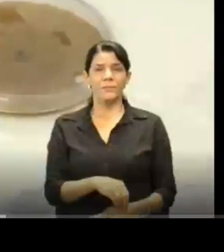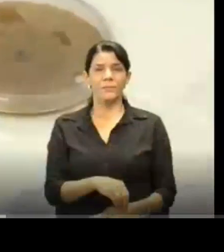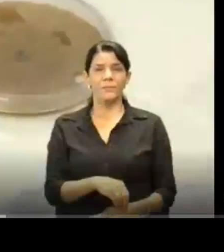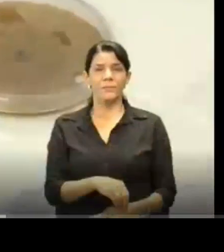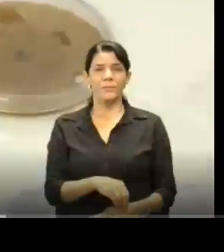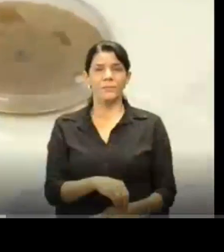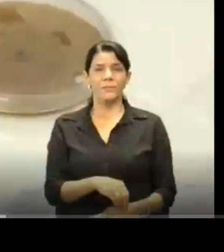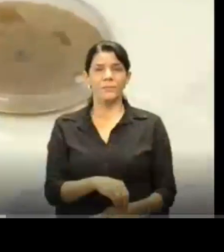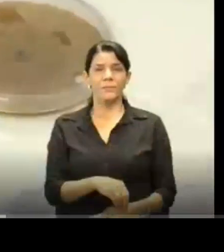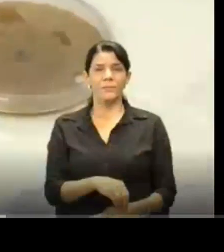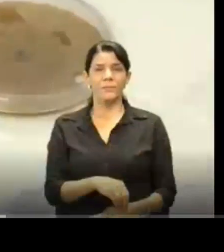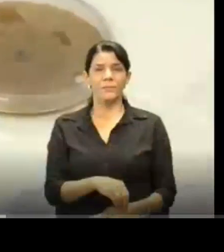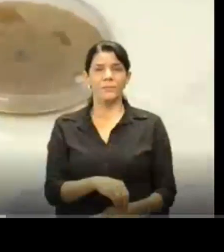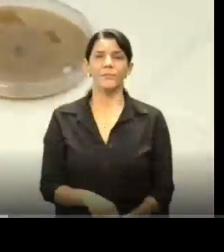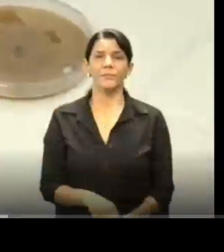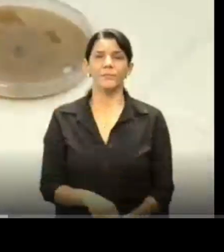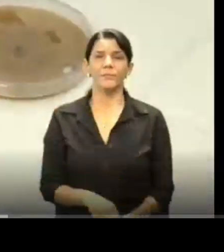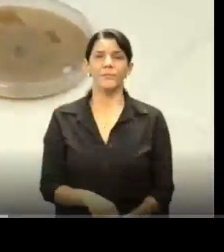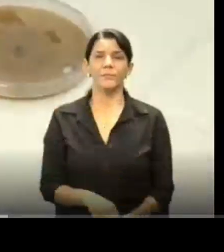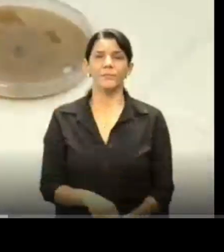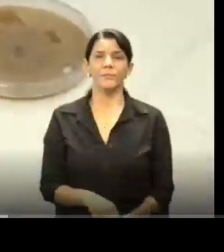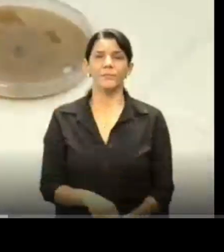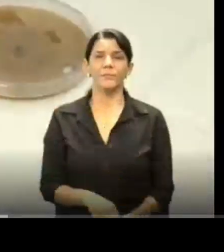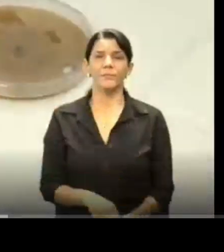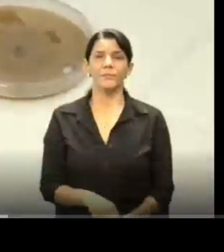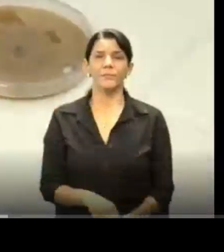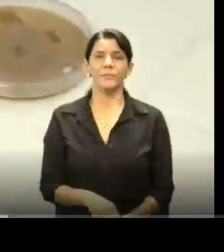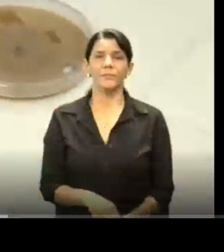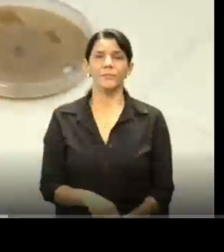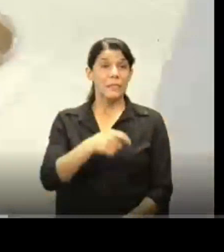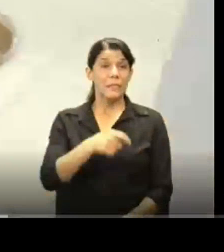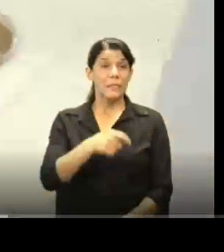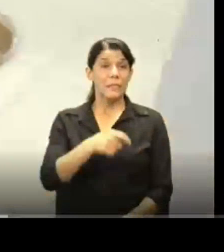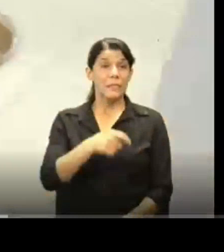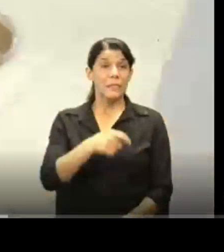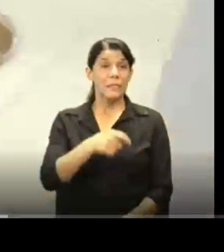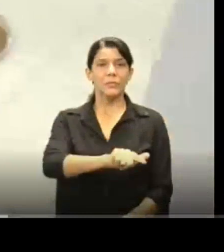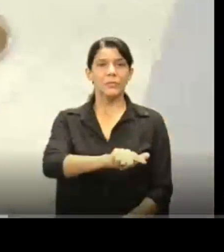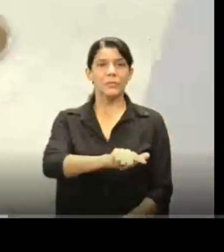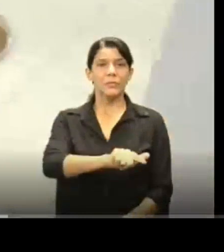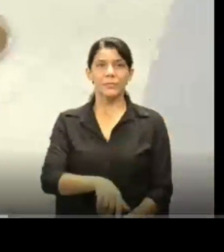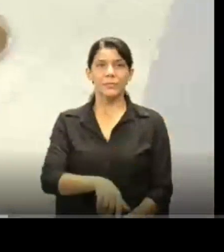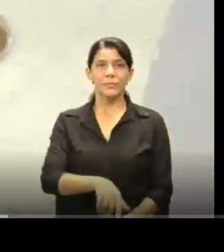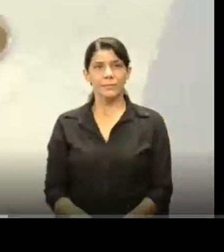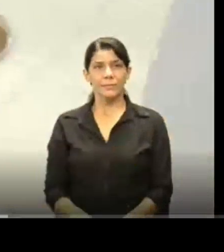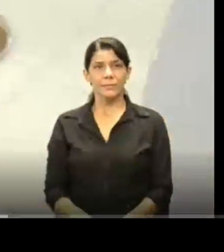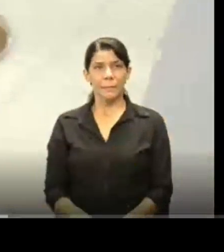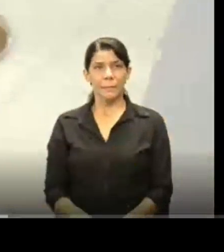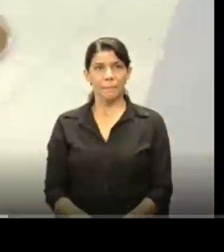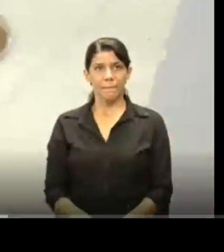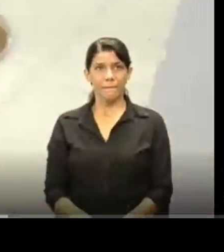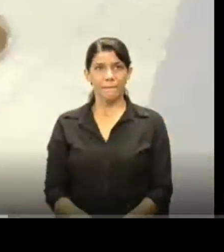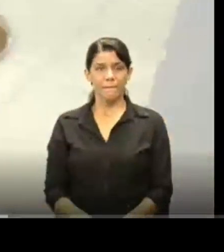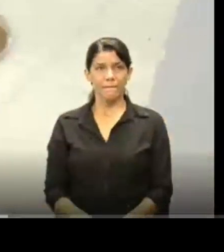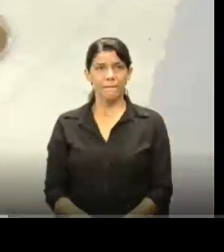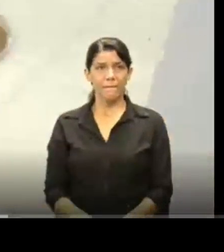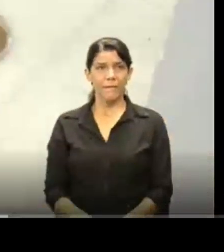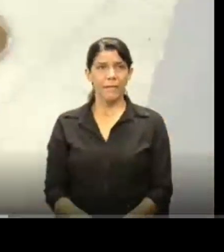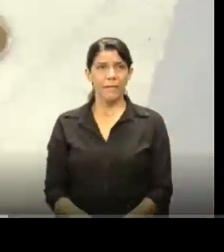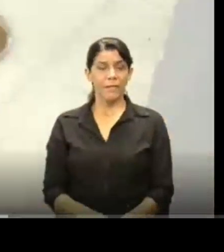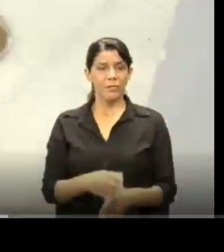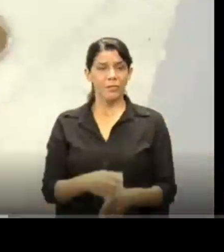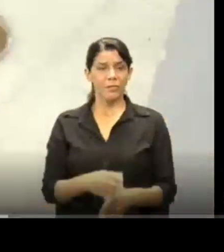Outra diferença é que não precisa secar o material, né? A água fica na lâmina mesmo e você novamente esteriliza